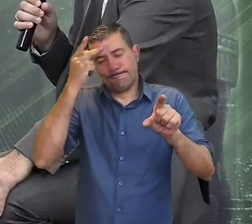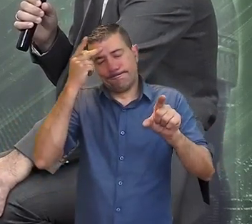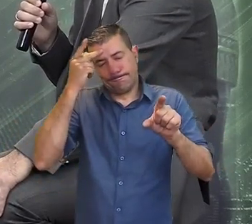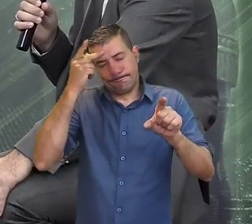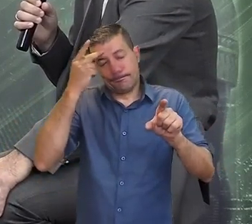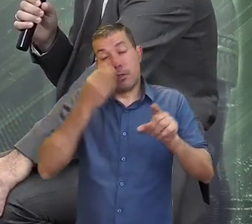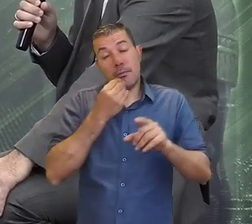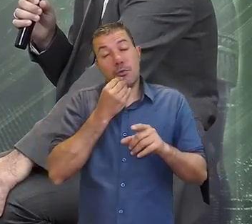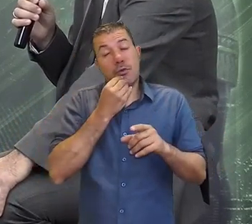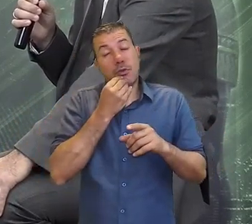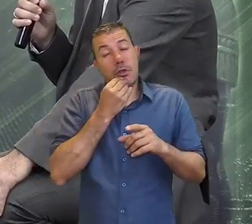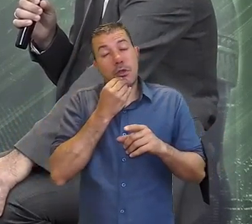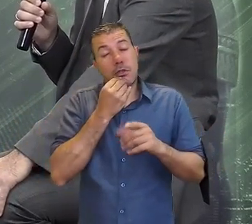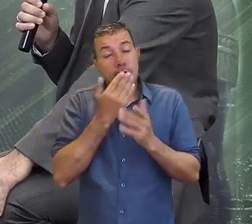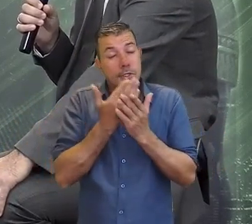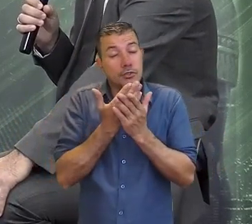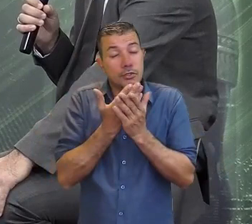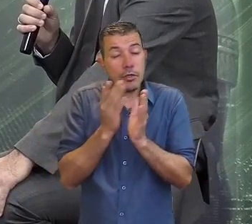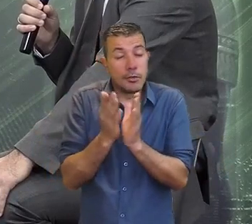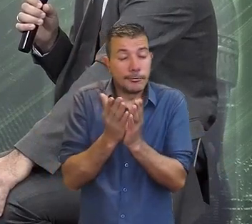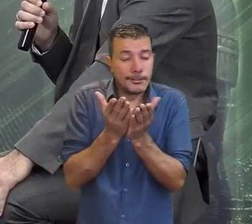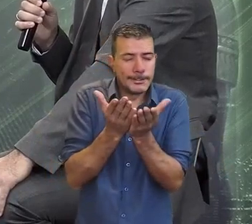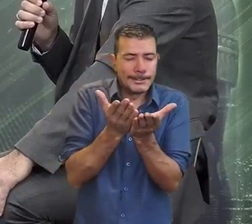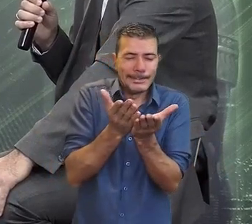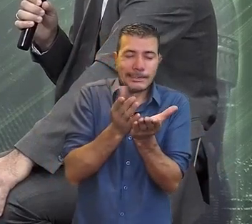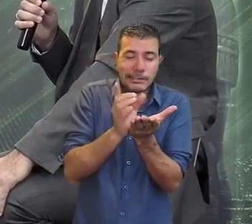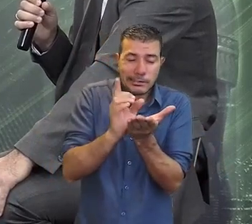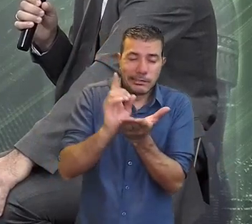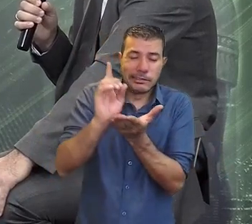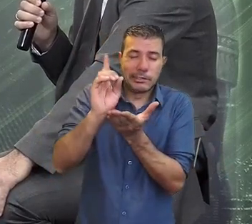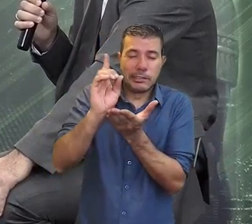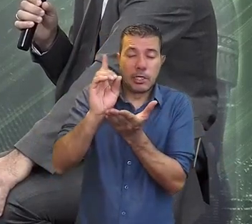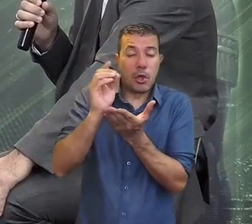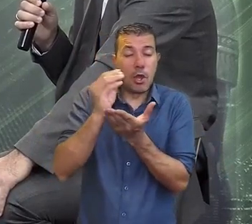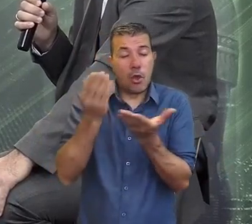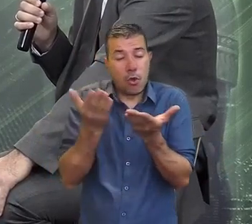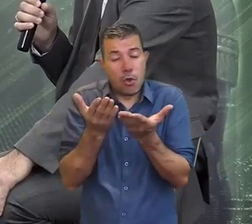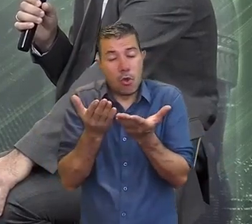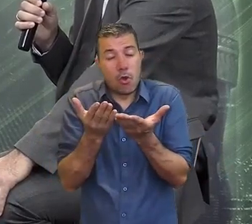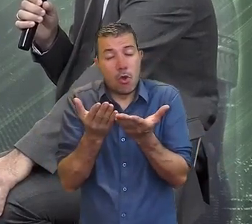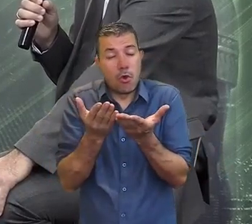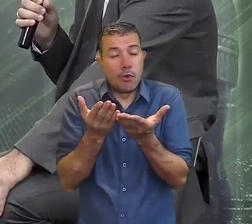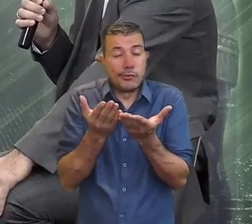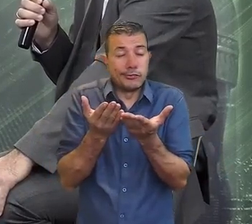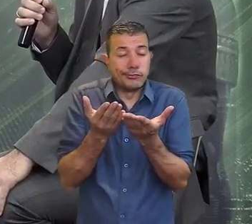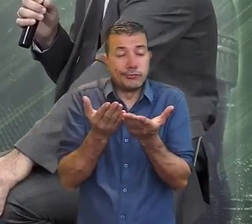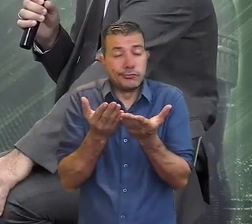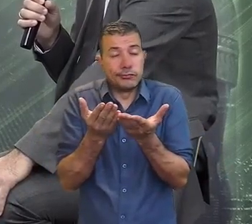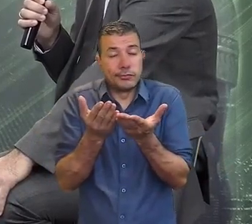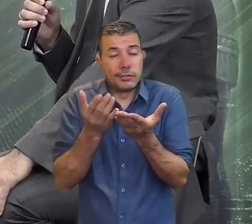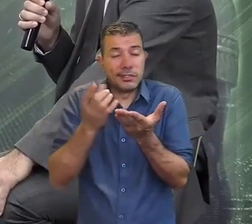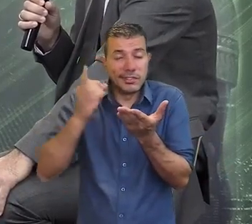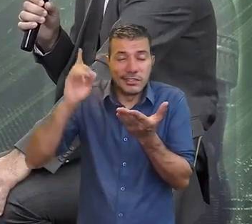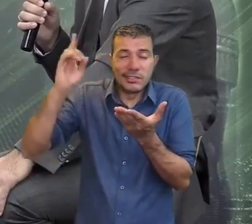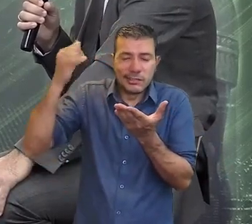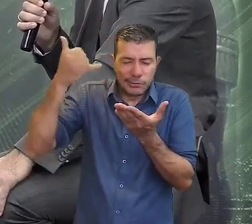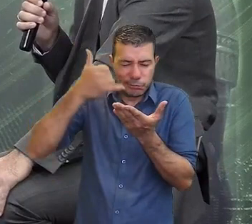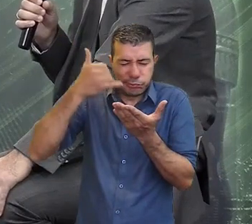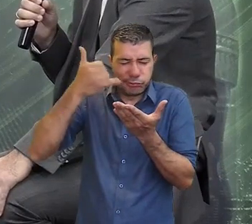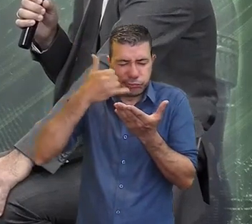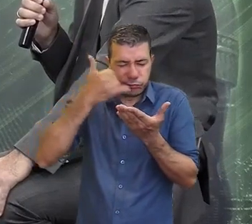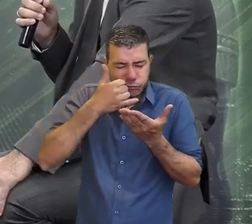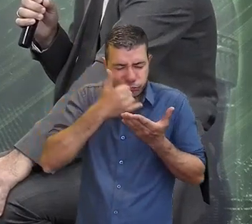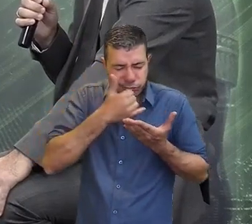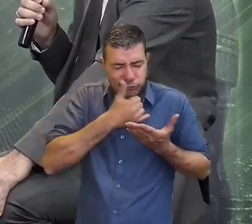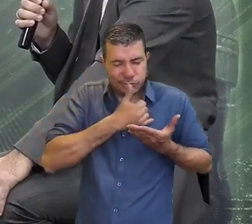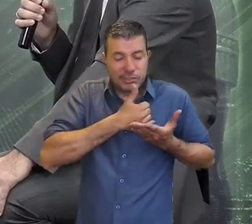oportunidade que temos de estudar a tua palavra. Que nesse instante, ao abrir a tua palavra, que o Senhor fale aos nossos corações.